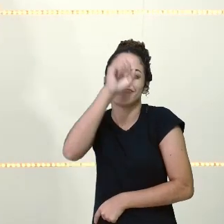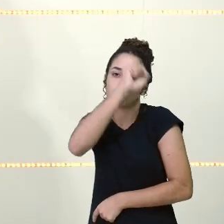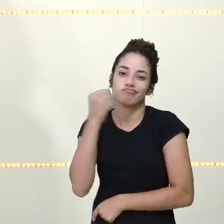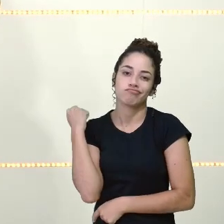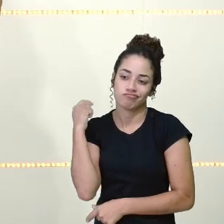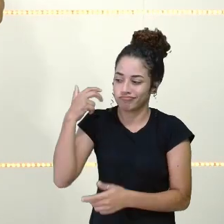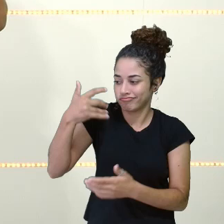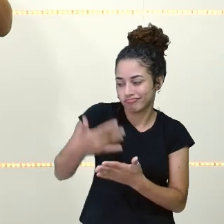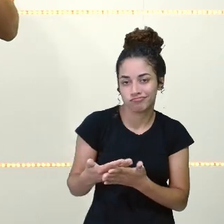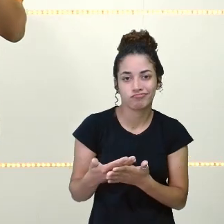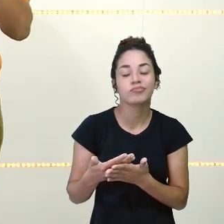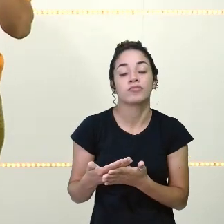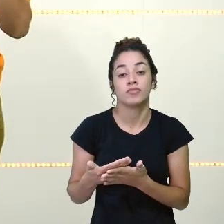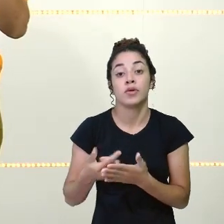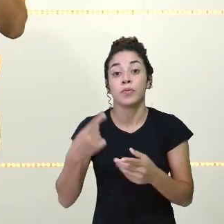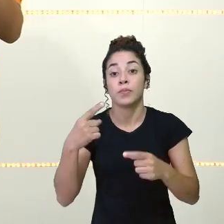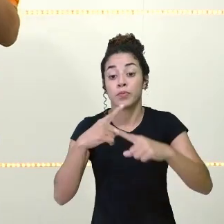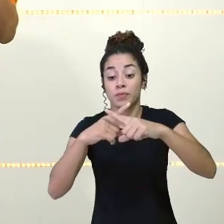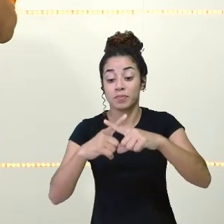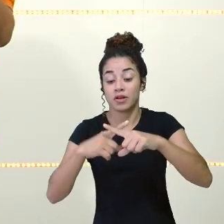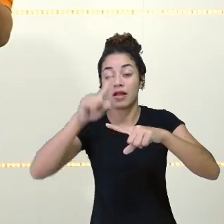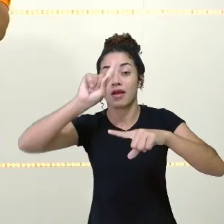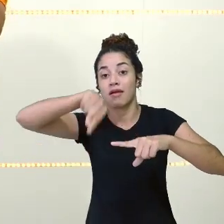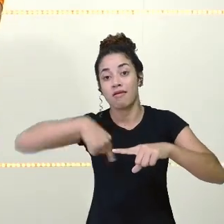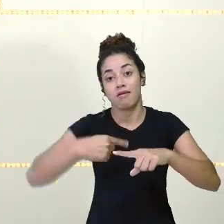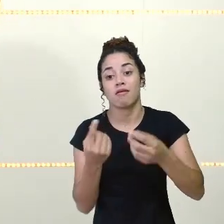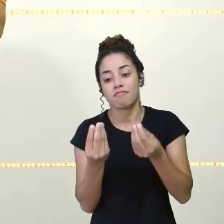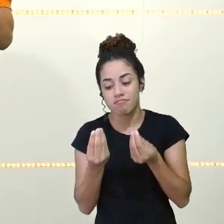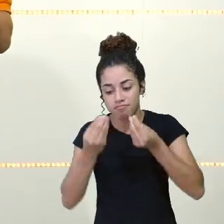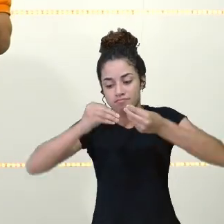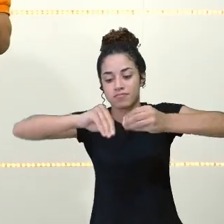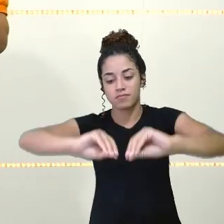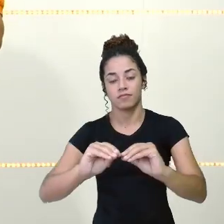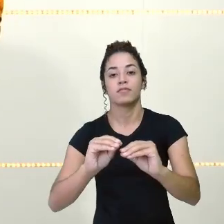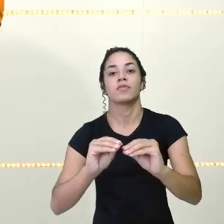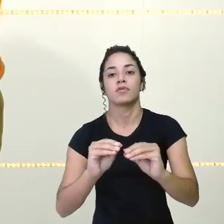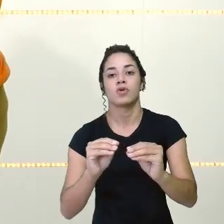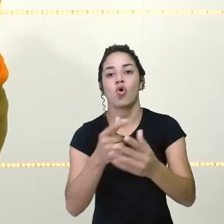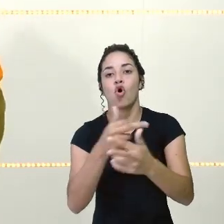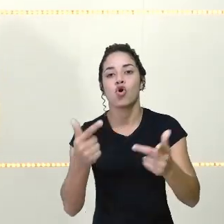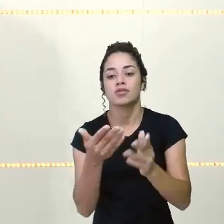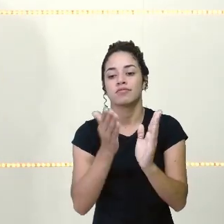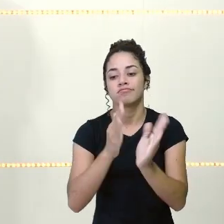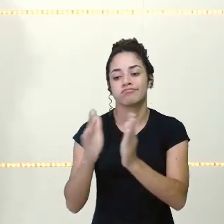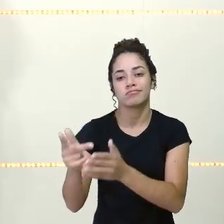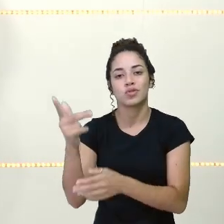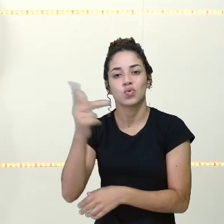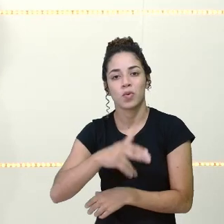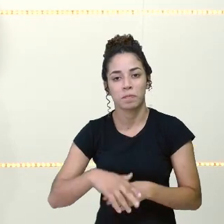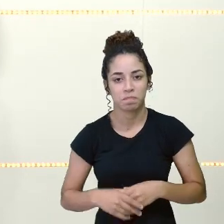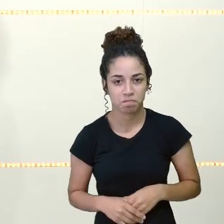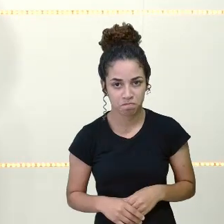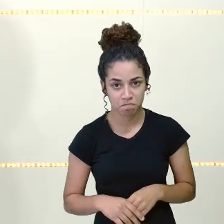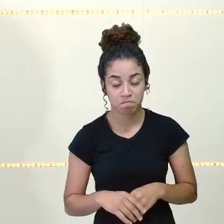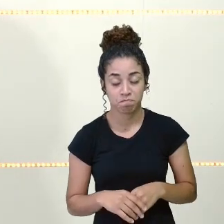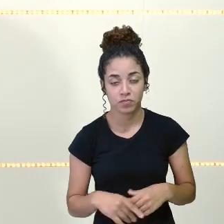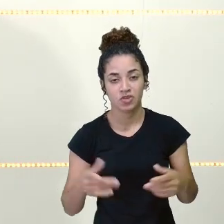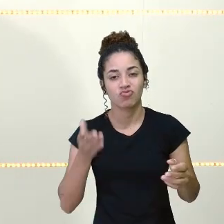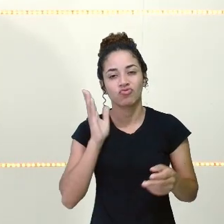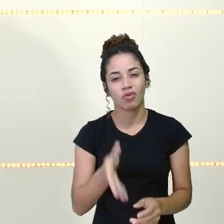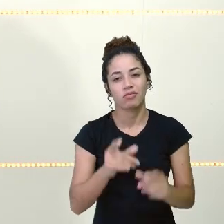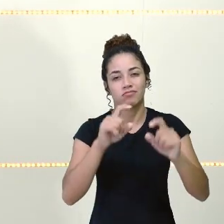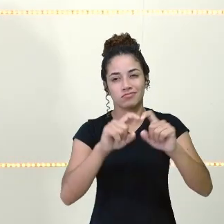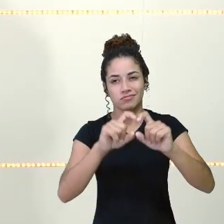que multiplicação é a adição de parcelas iguais. Então, a gente já pega esse comecinho da